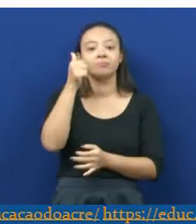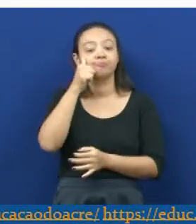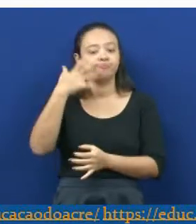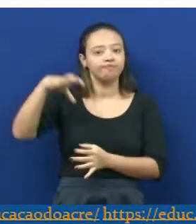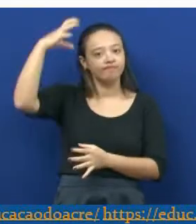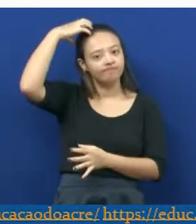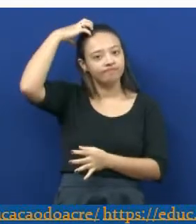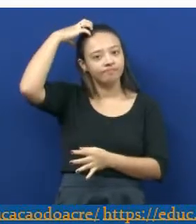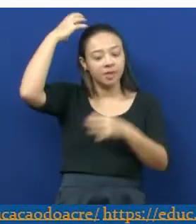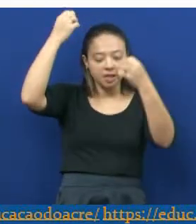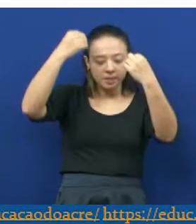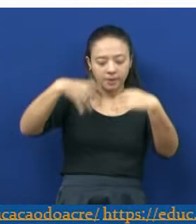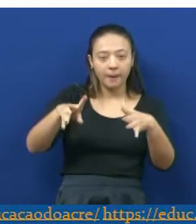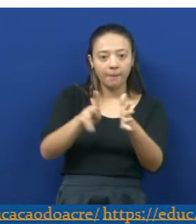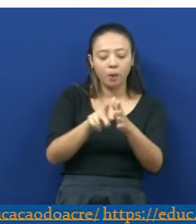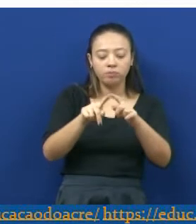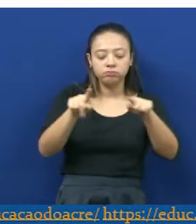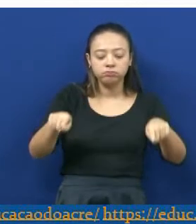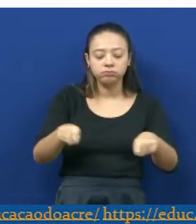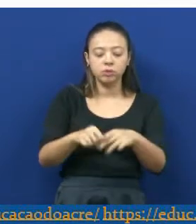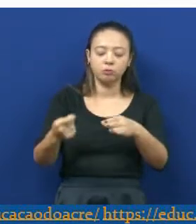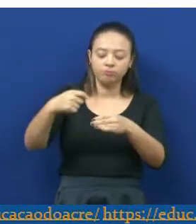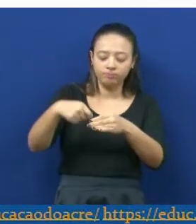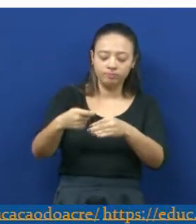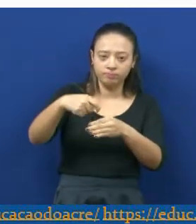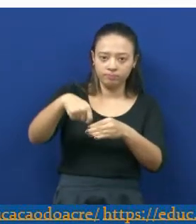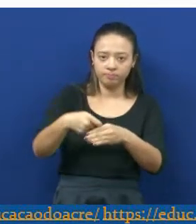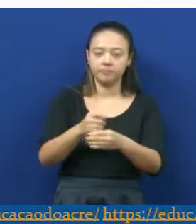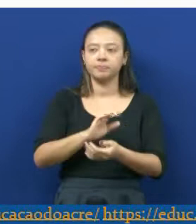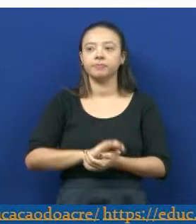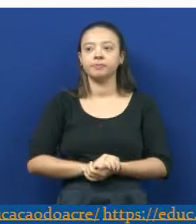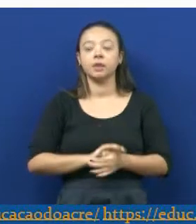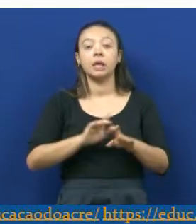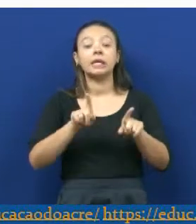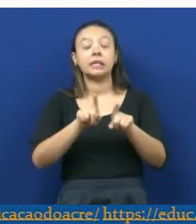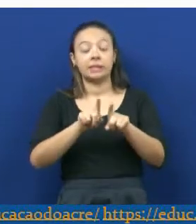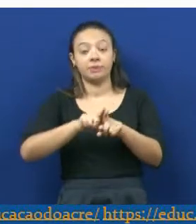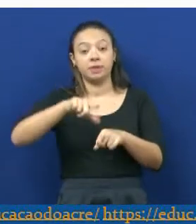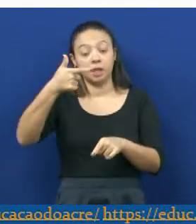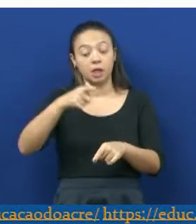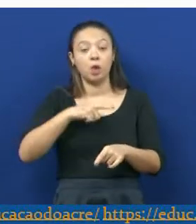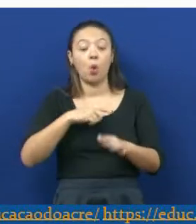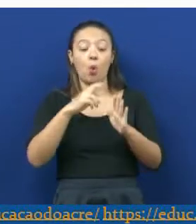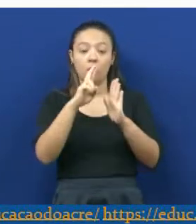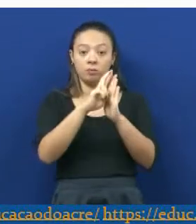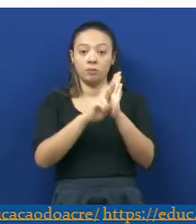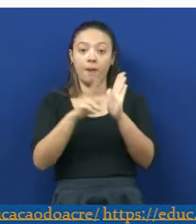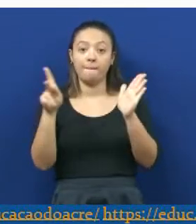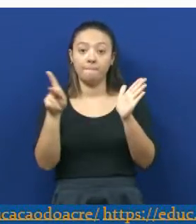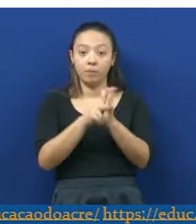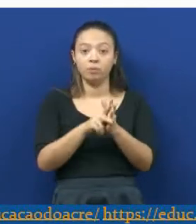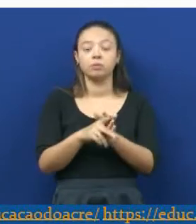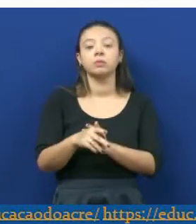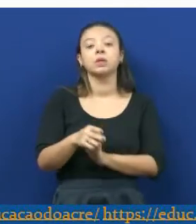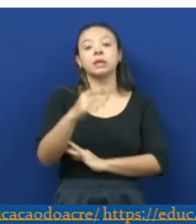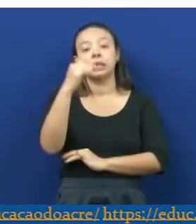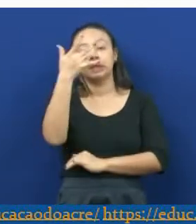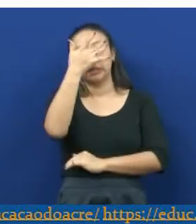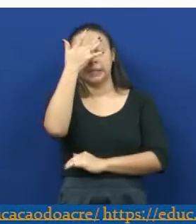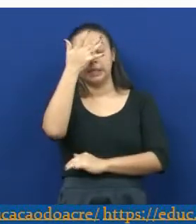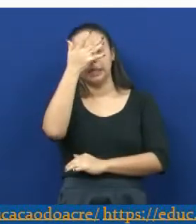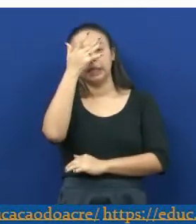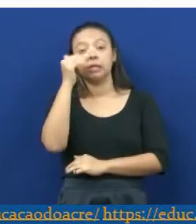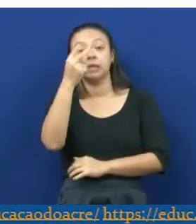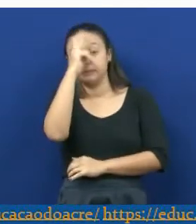a saleta de costura. Um outro elemento que também compõe a narrativa é o tempo, que pode ser